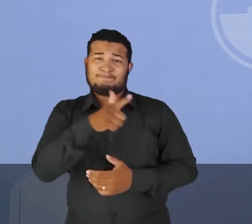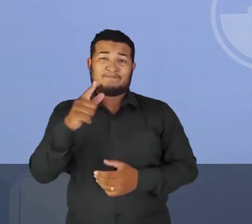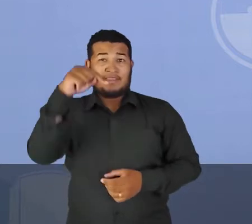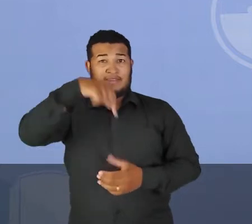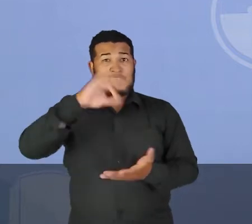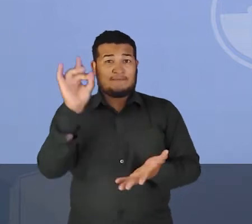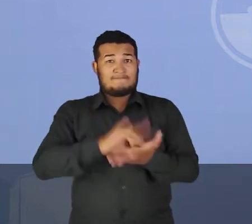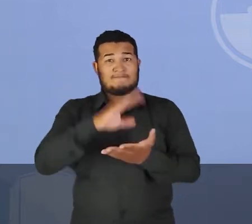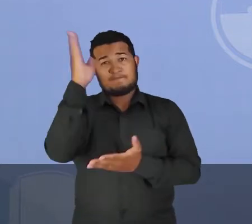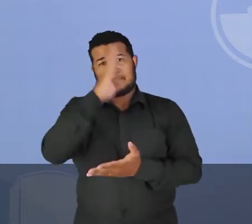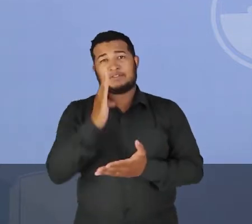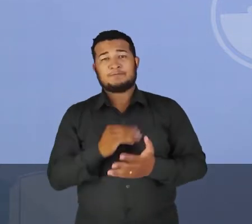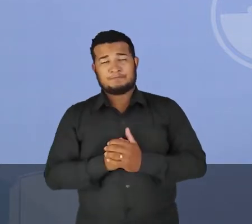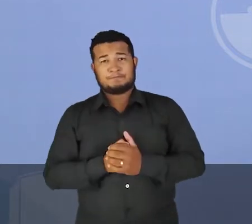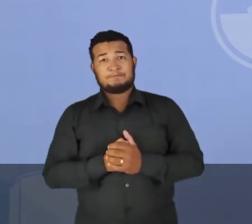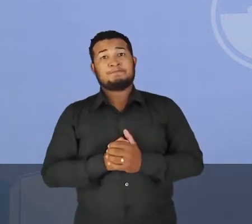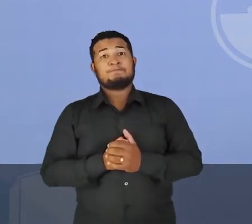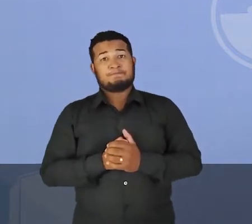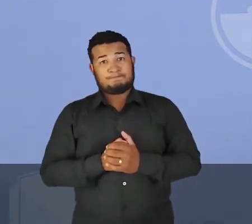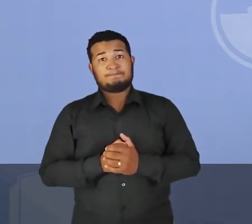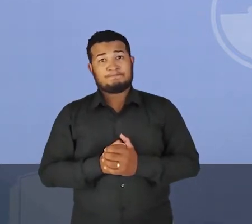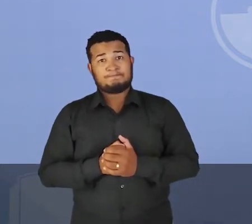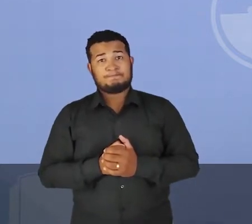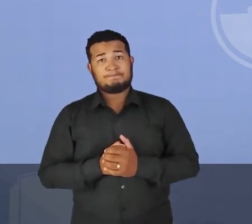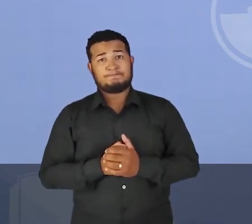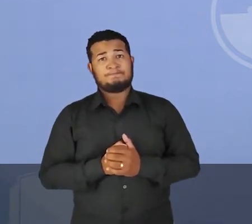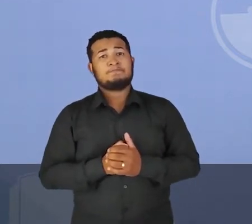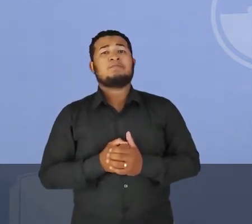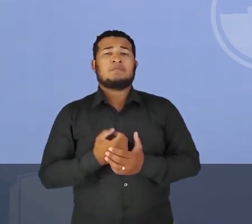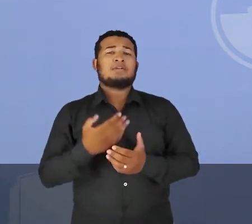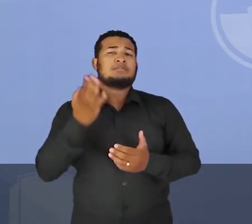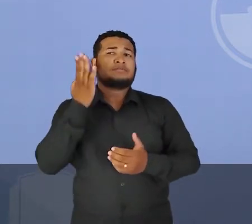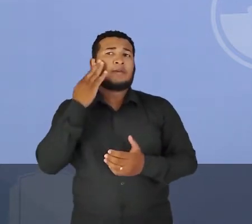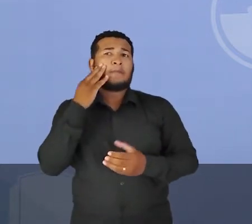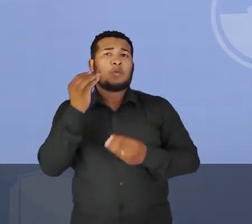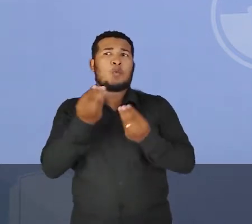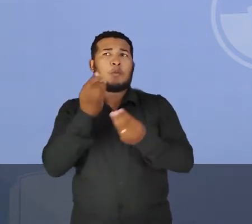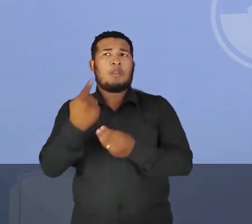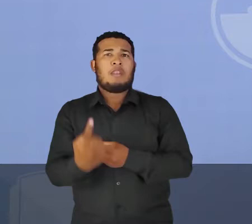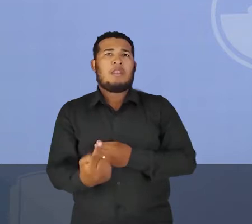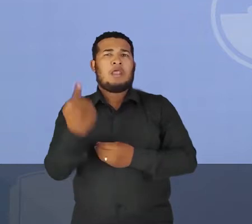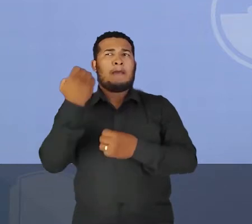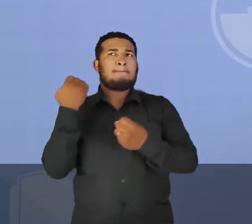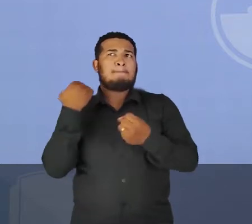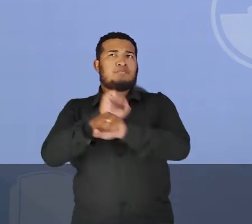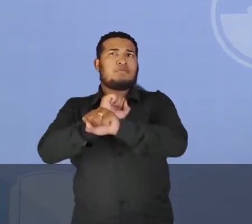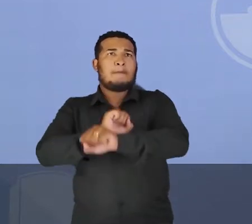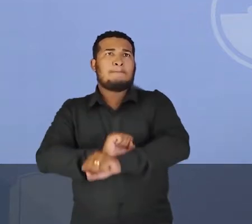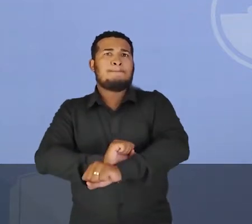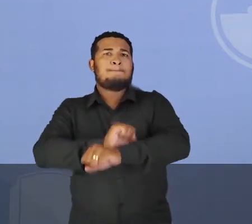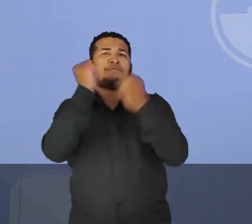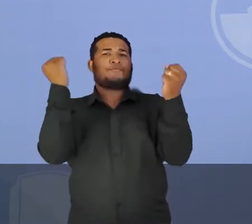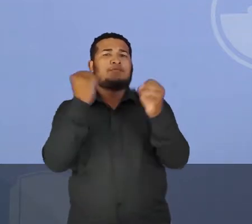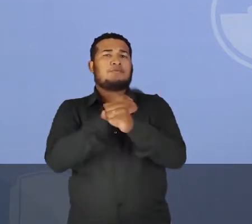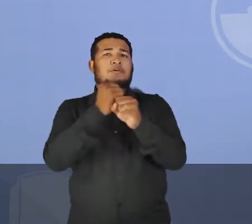existe. Com a libertação dos escravos, né, lá em